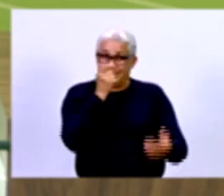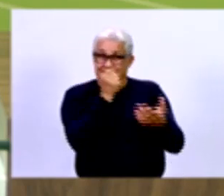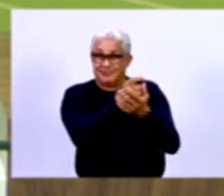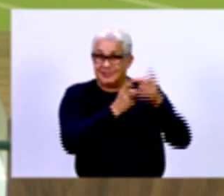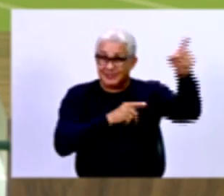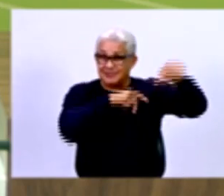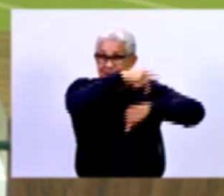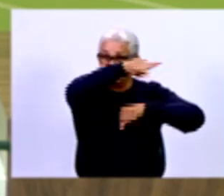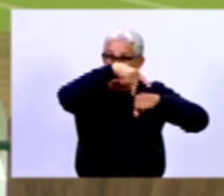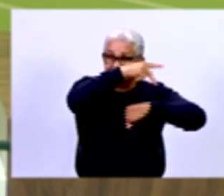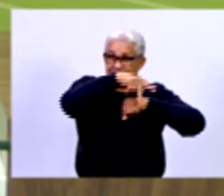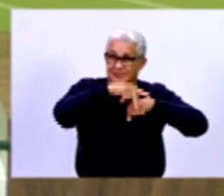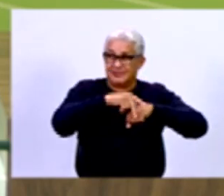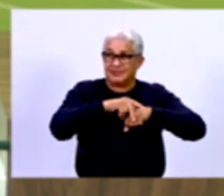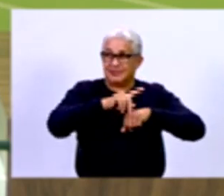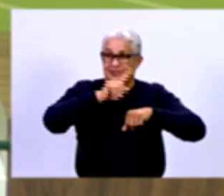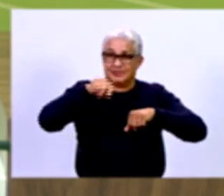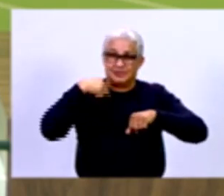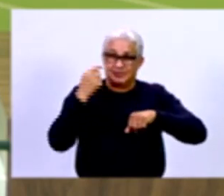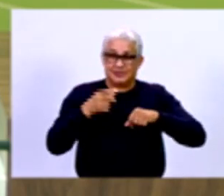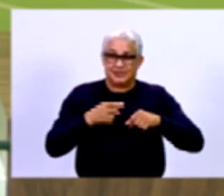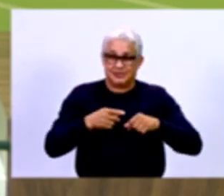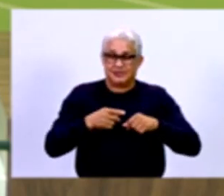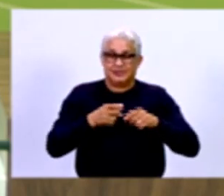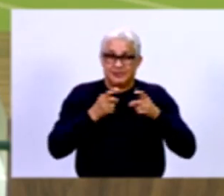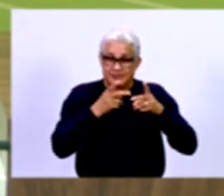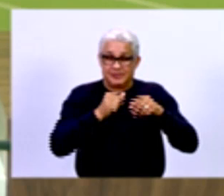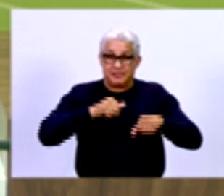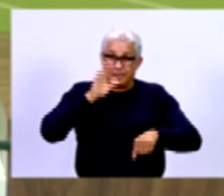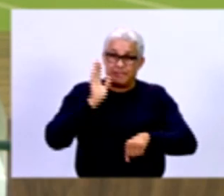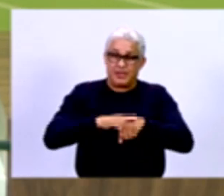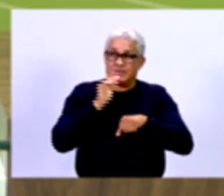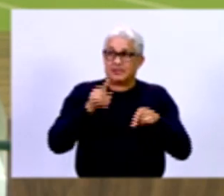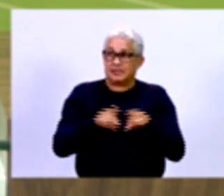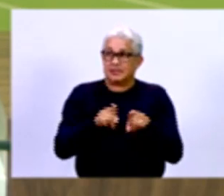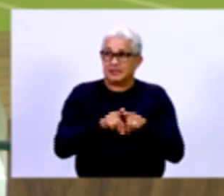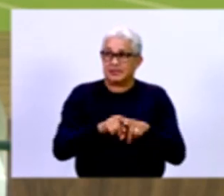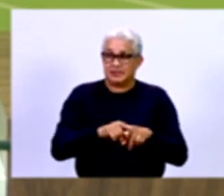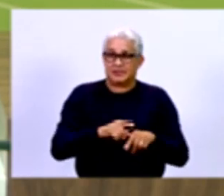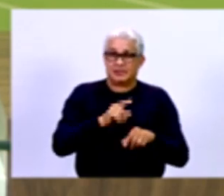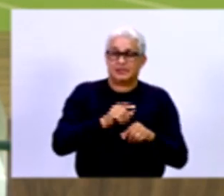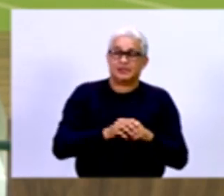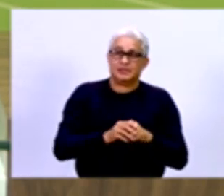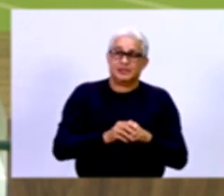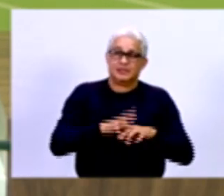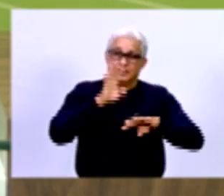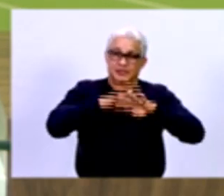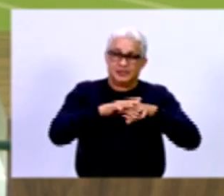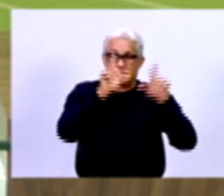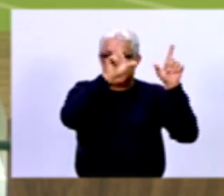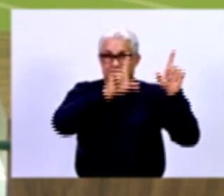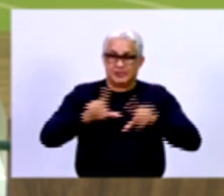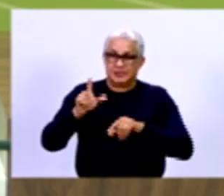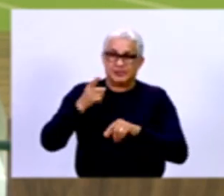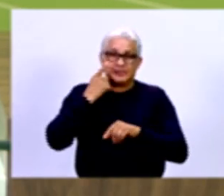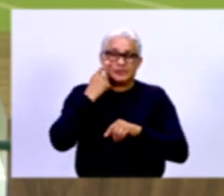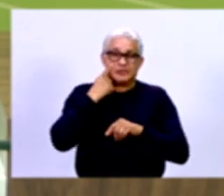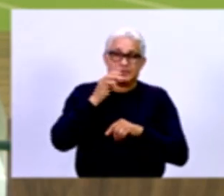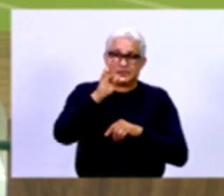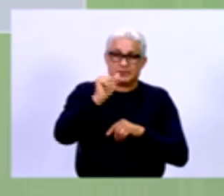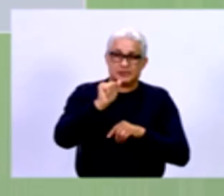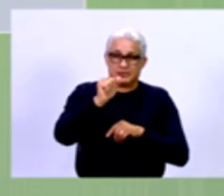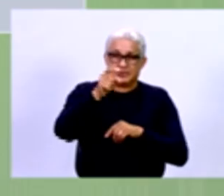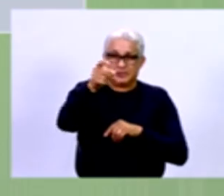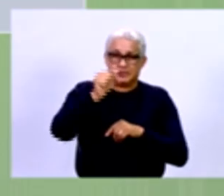internacional e cada vez a gente exporta mais. Esse exemplo pode ser explicado por essa tabela que a gente trouxe no slide. A gente vê aqui o exemplo da taxa de